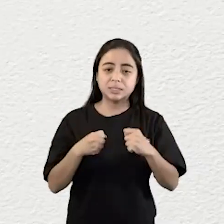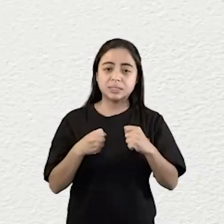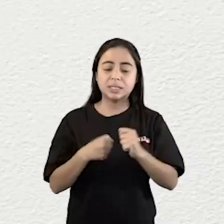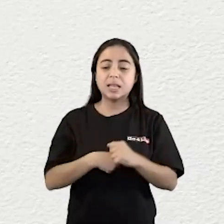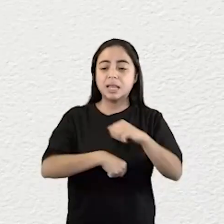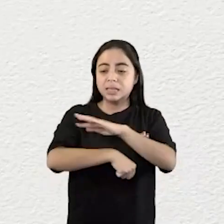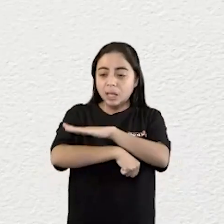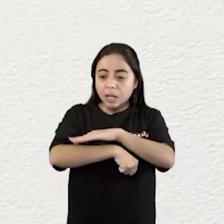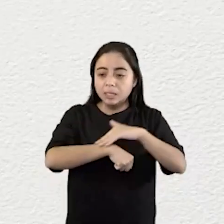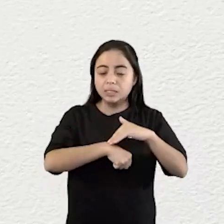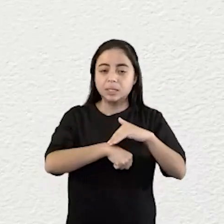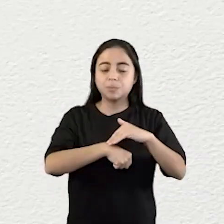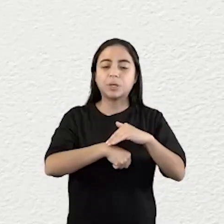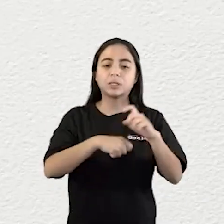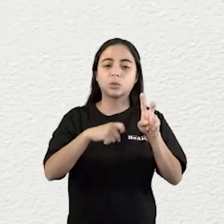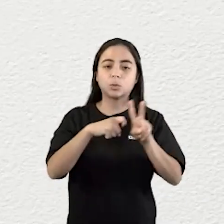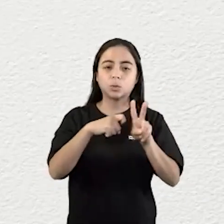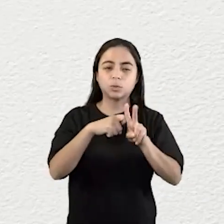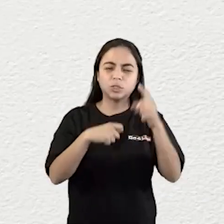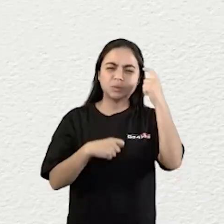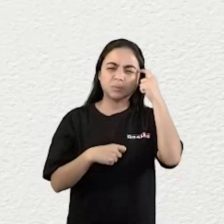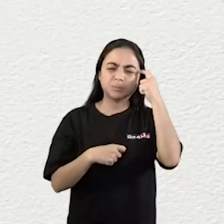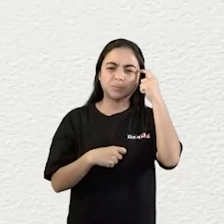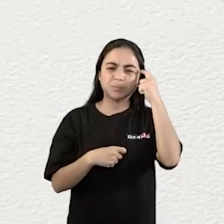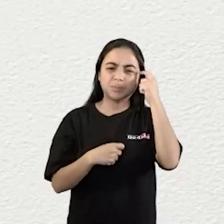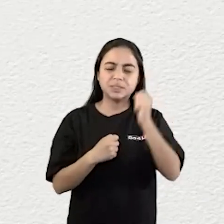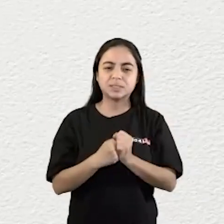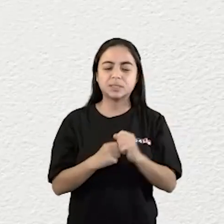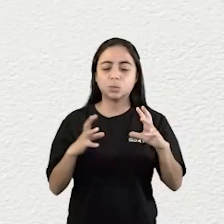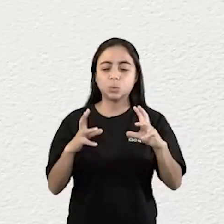dermatologia, pensando na clínica geral dos nossos pacientes.